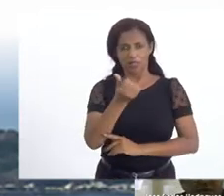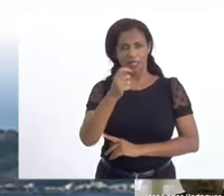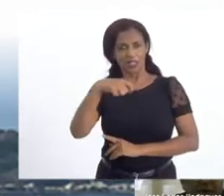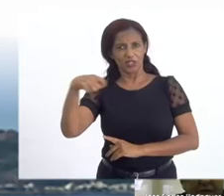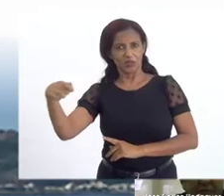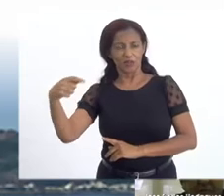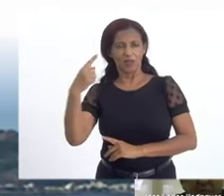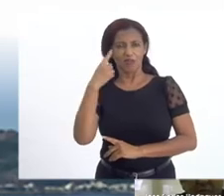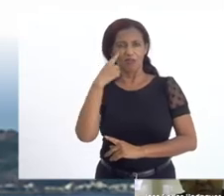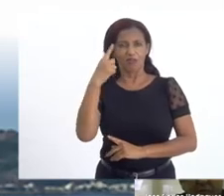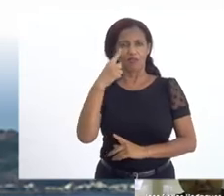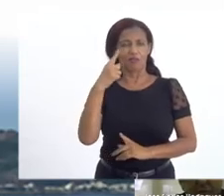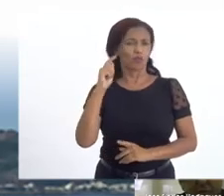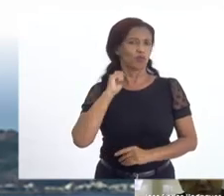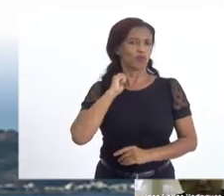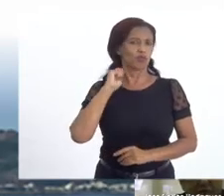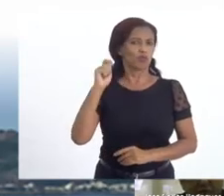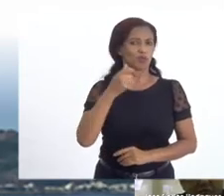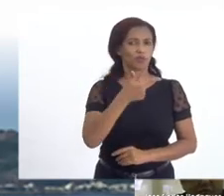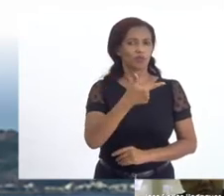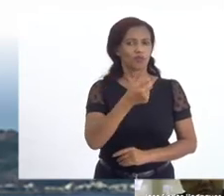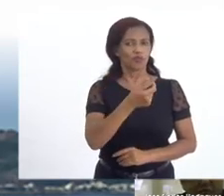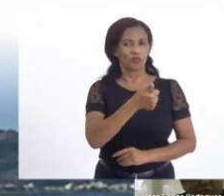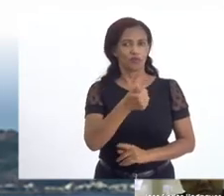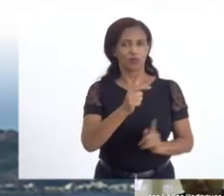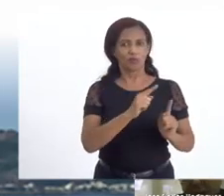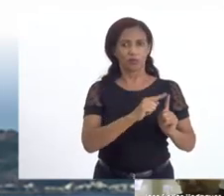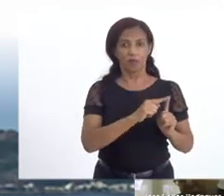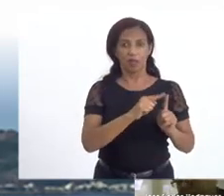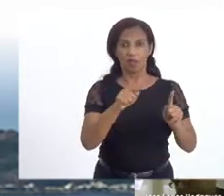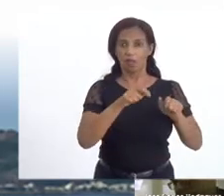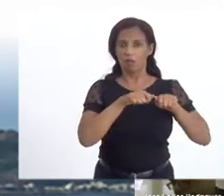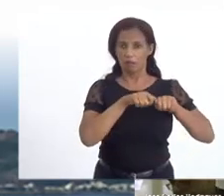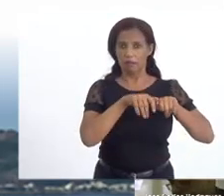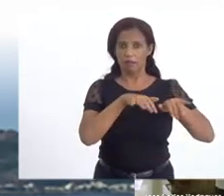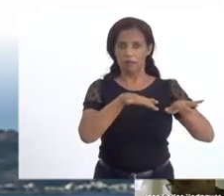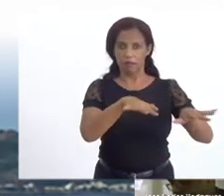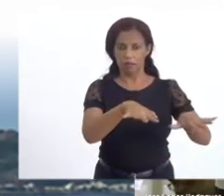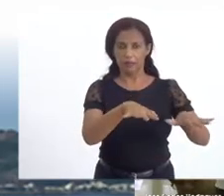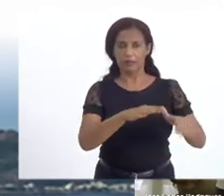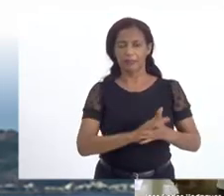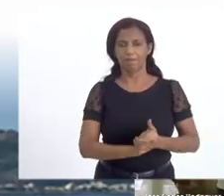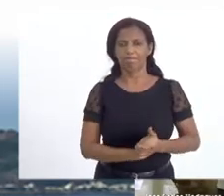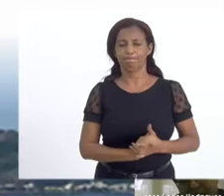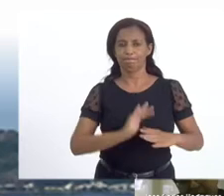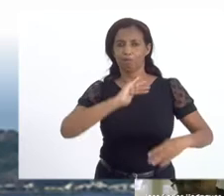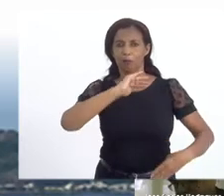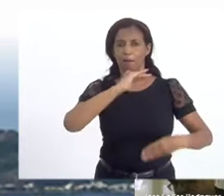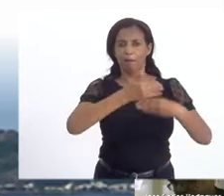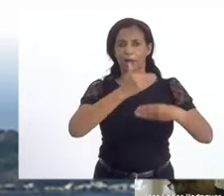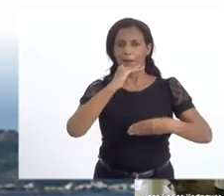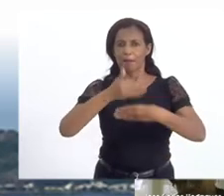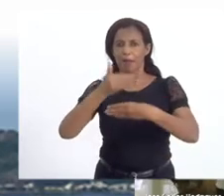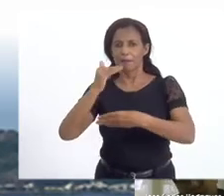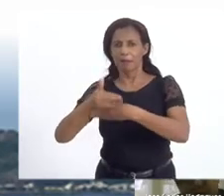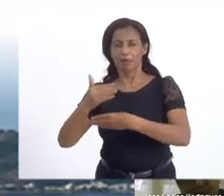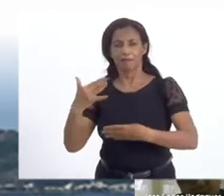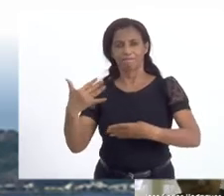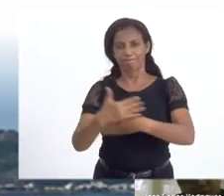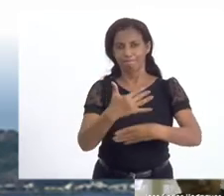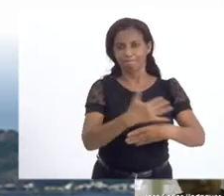gente veio lá de abril, né, de 2021, a pandemia... O lockdown de várias